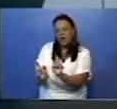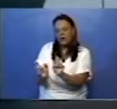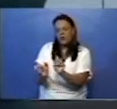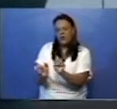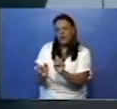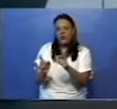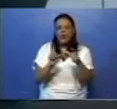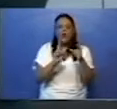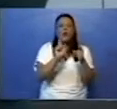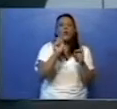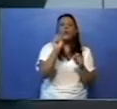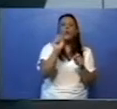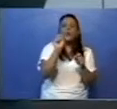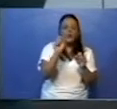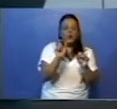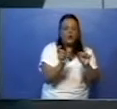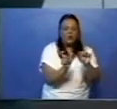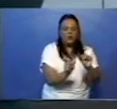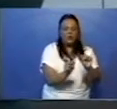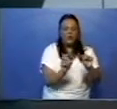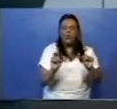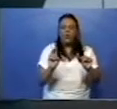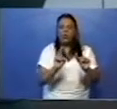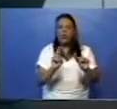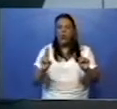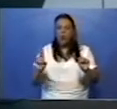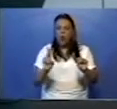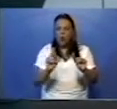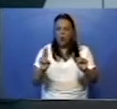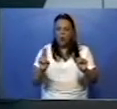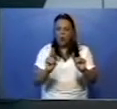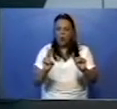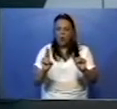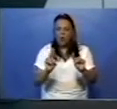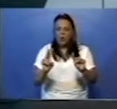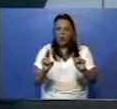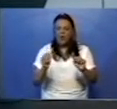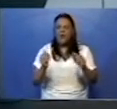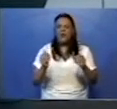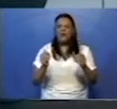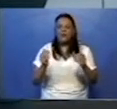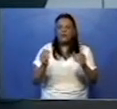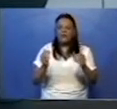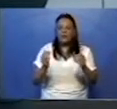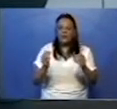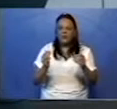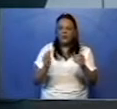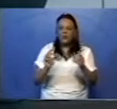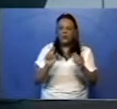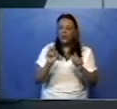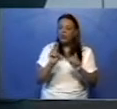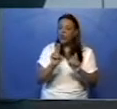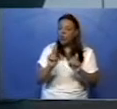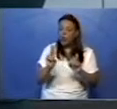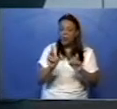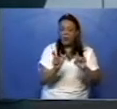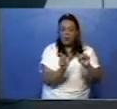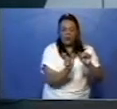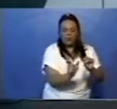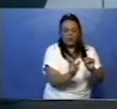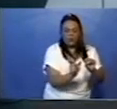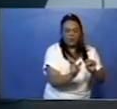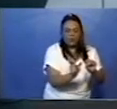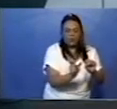substantivo, nome. Tudo que for nome, a gente vai chamar de substantivo.